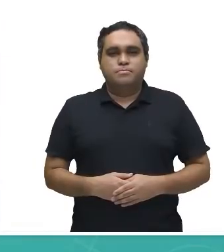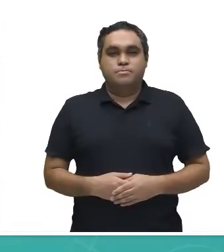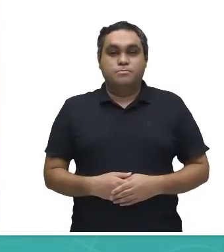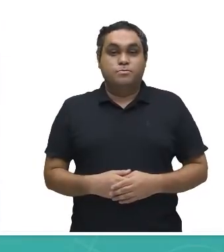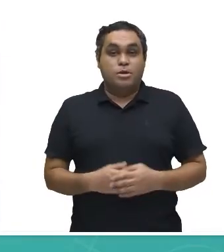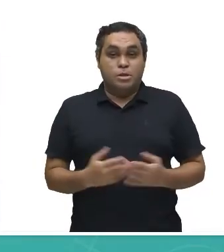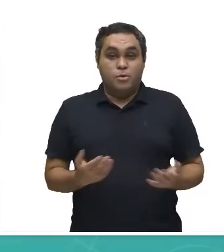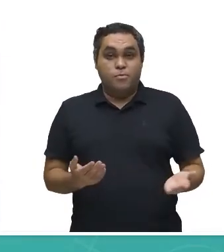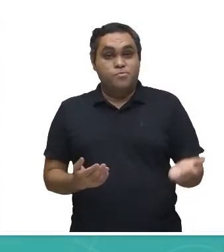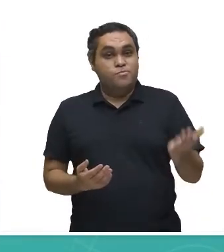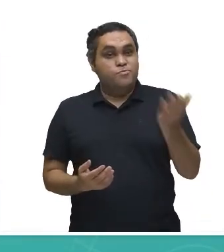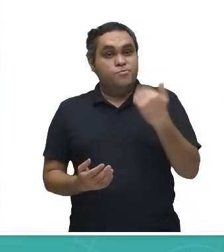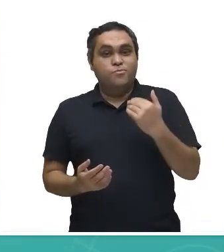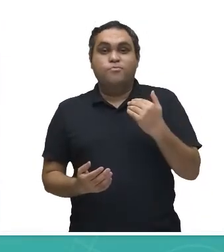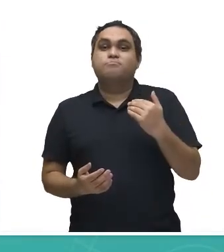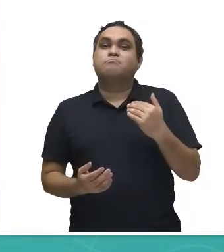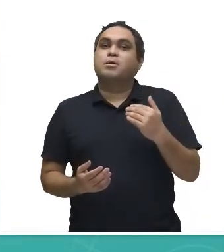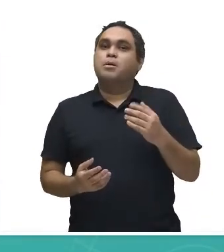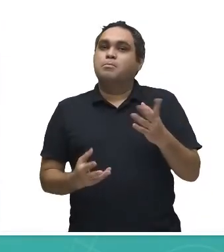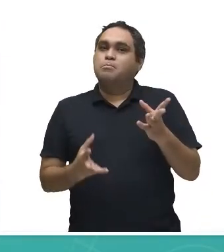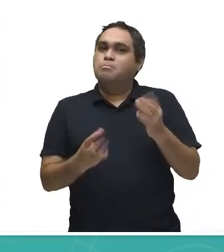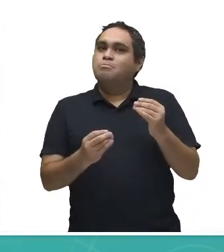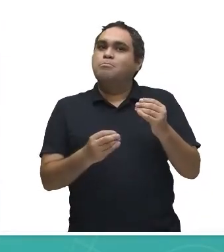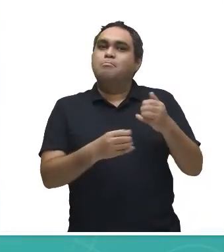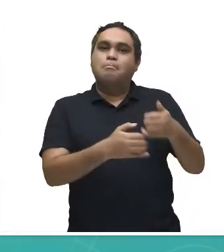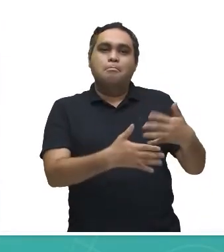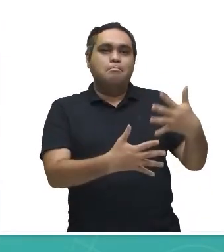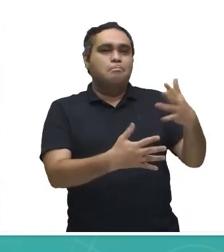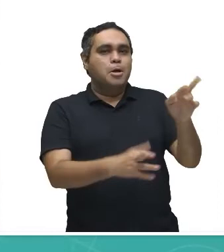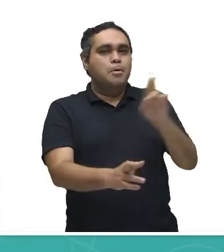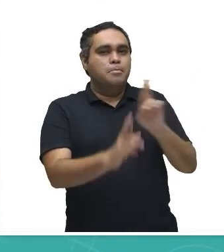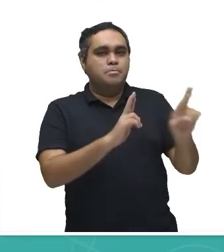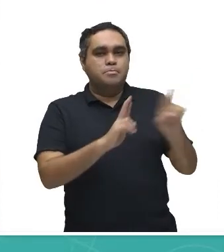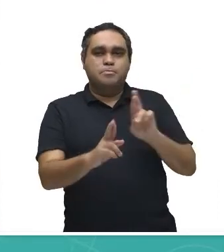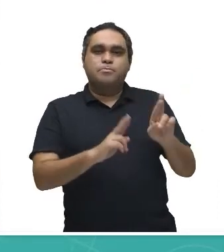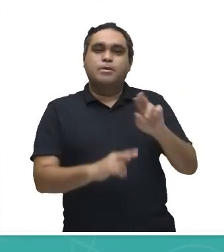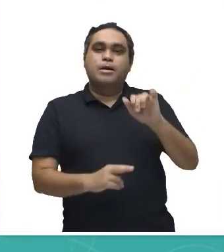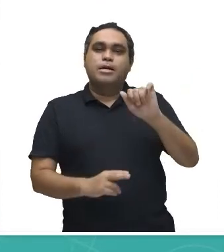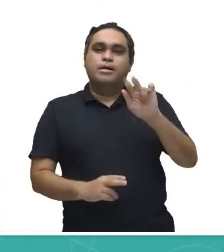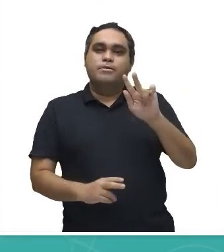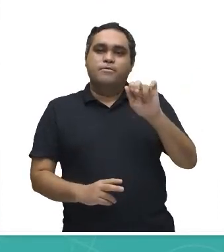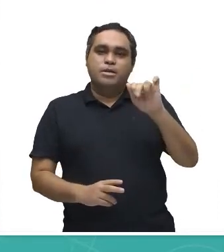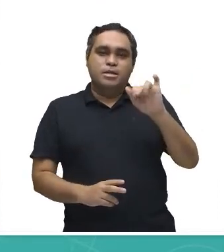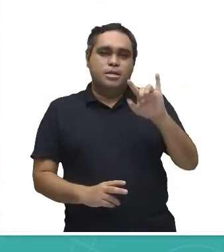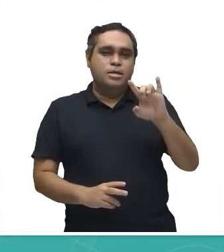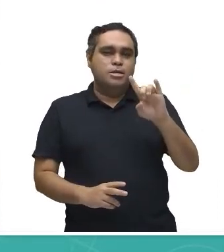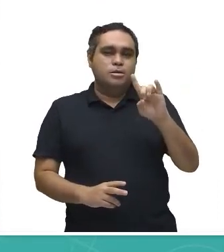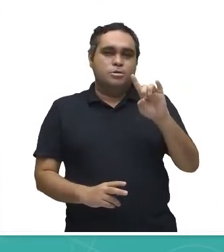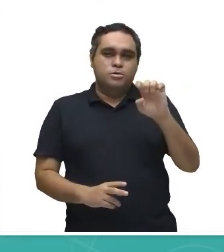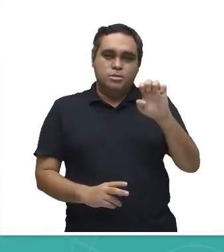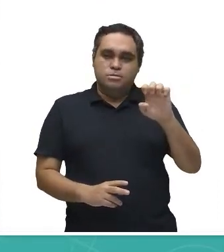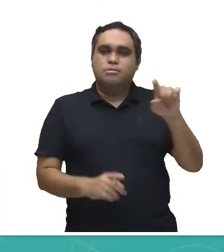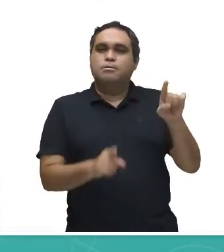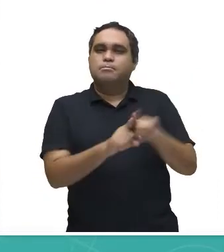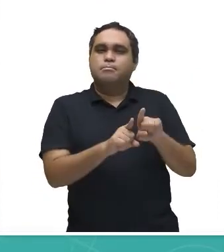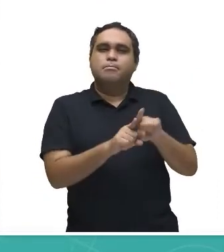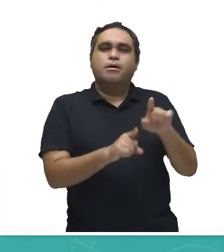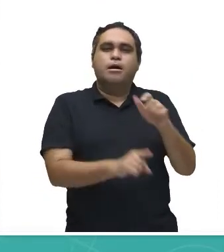Vamos lá, olha, essa aqui teve muita gente respondendo, olha. A Ivanilde também, o Raimundo,